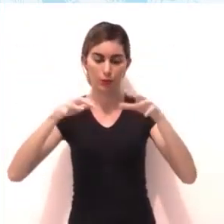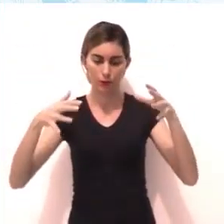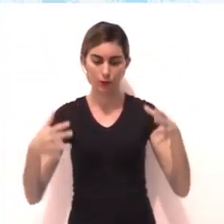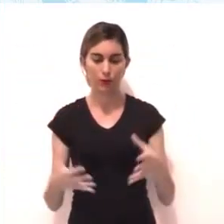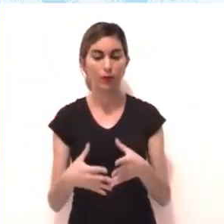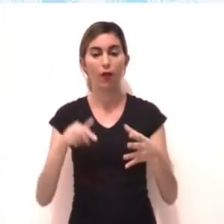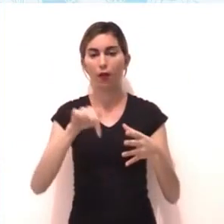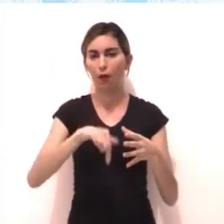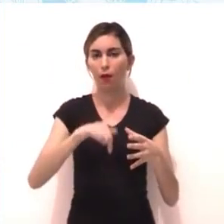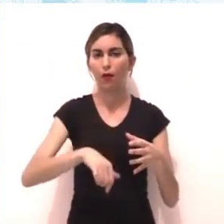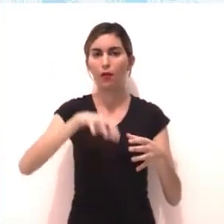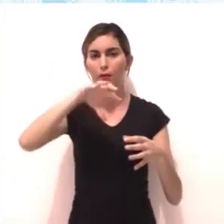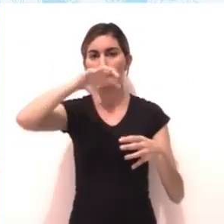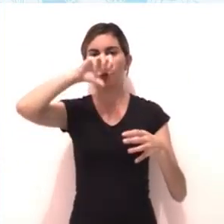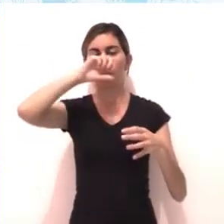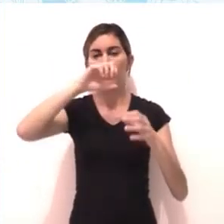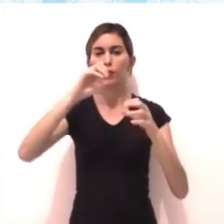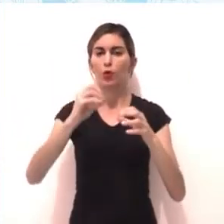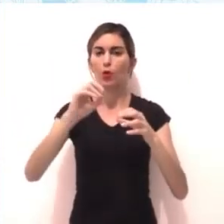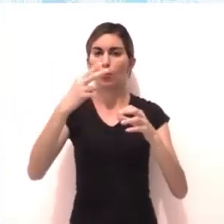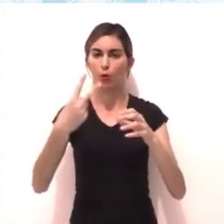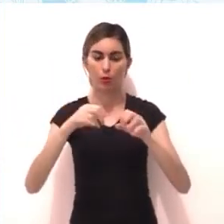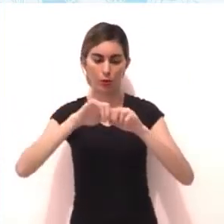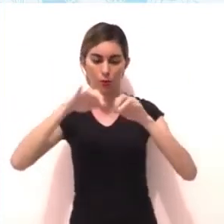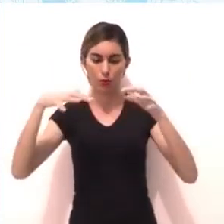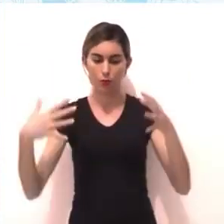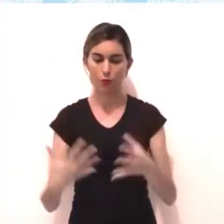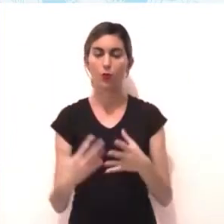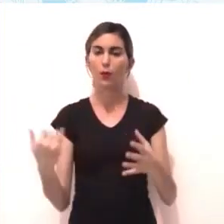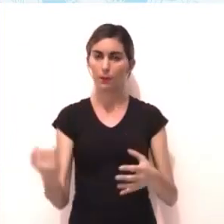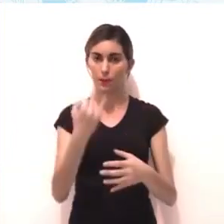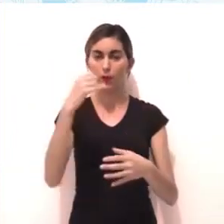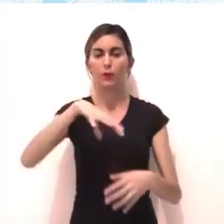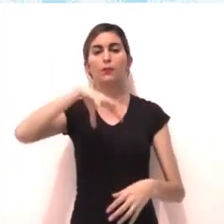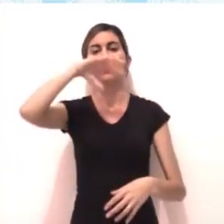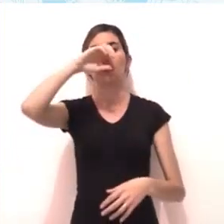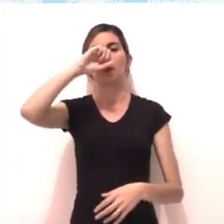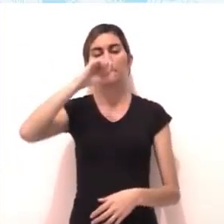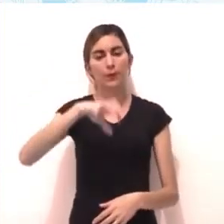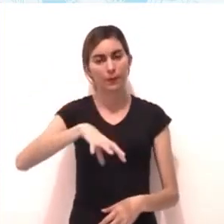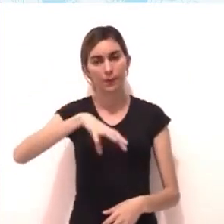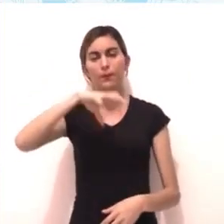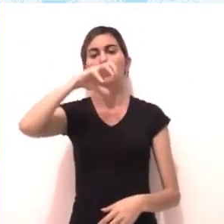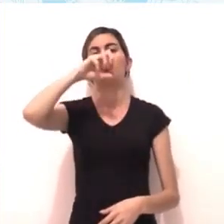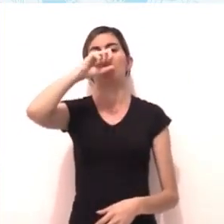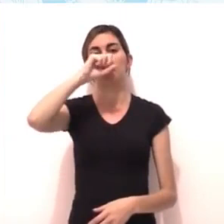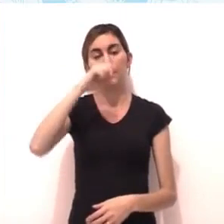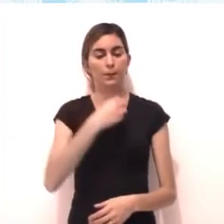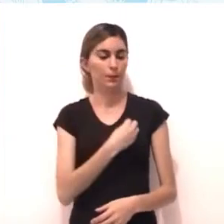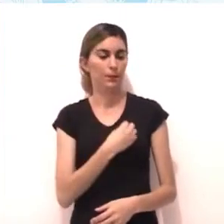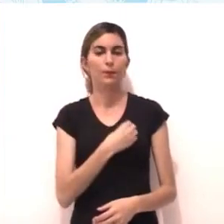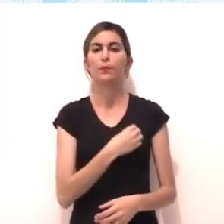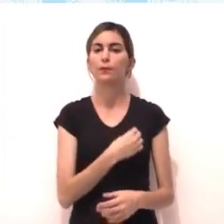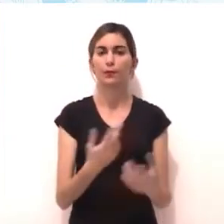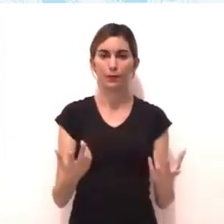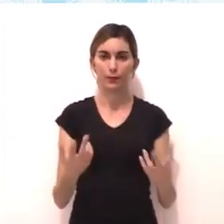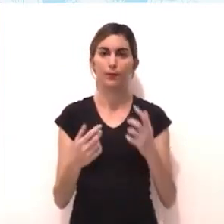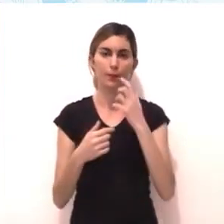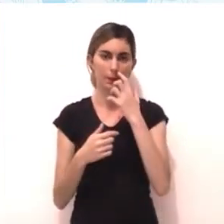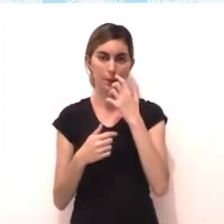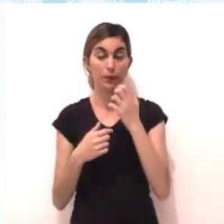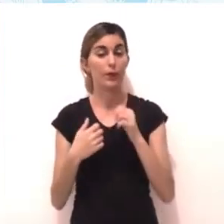esse oxigênio, ele é fundamental para a nossa respiração, para a respiração dos seres vivos.